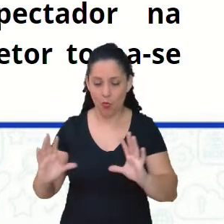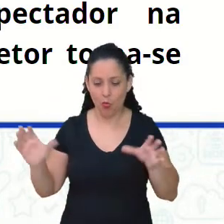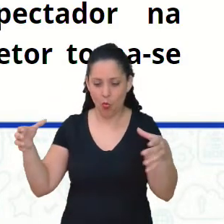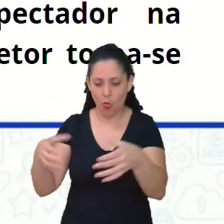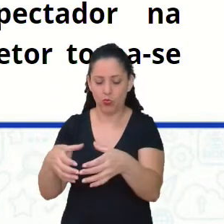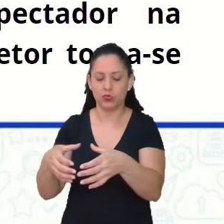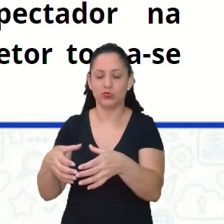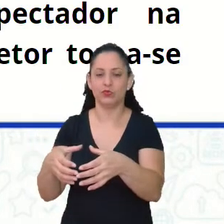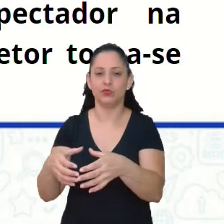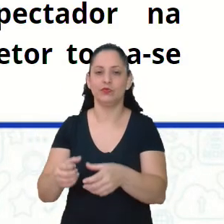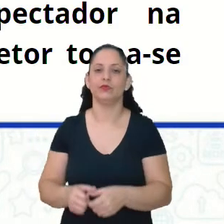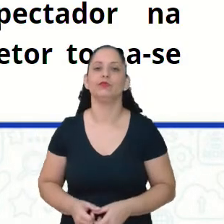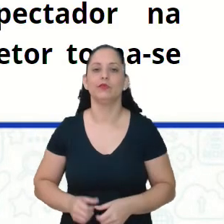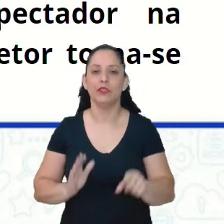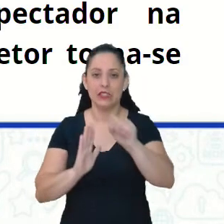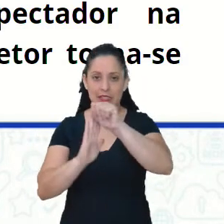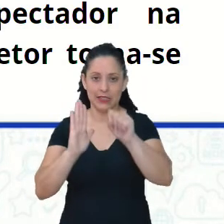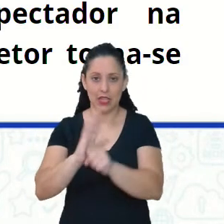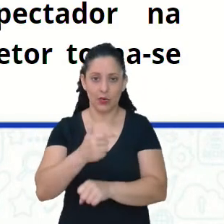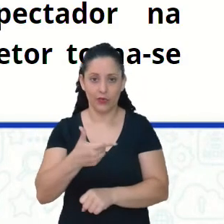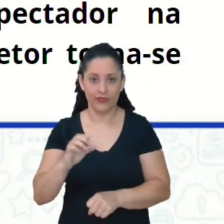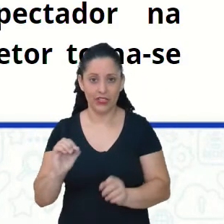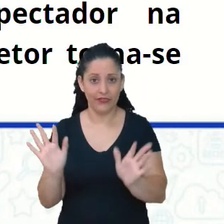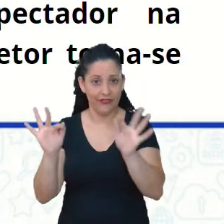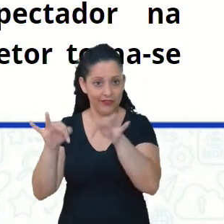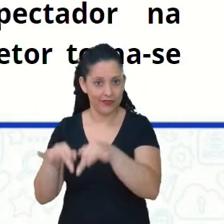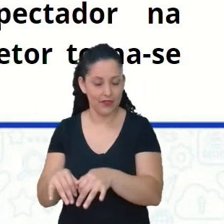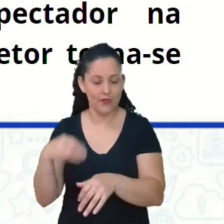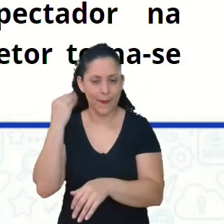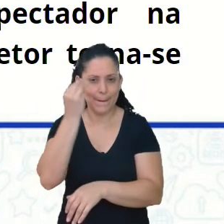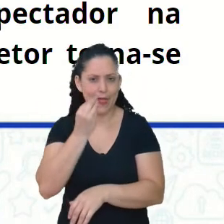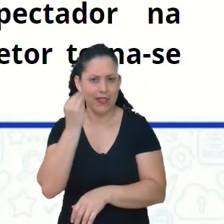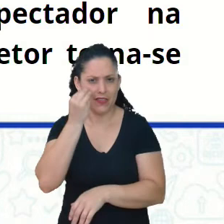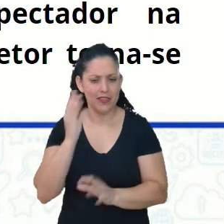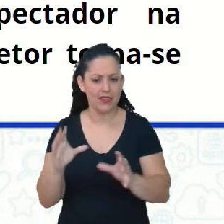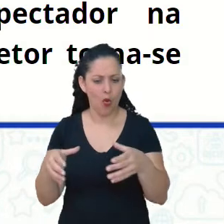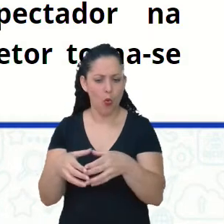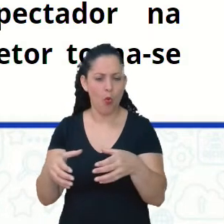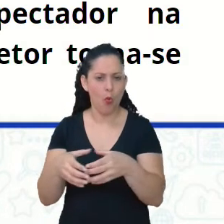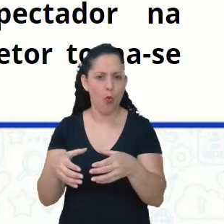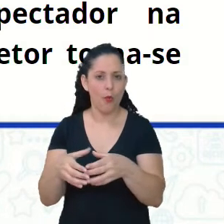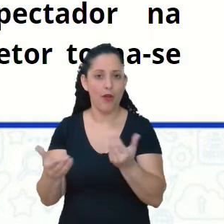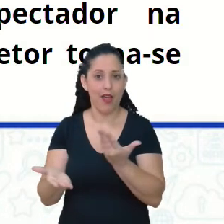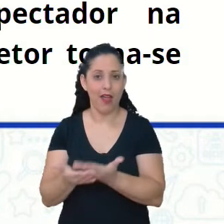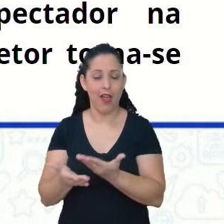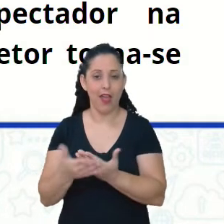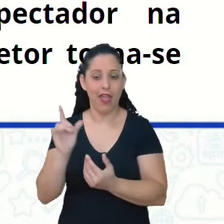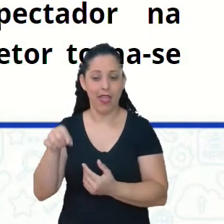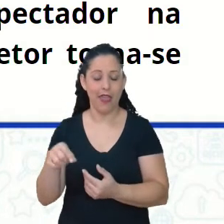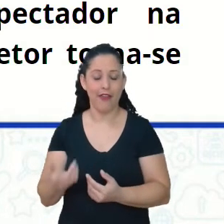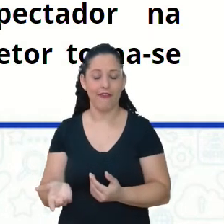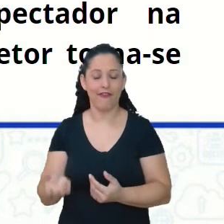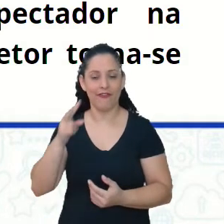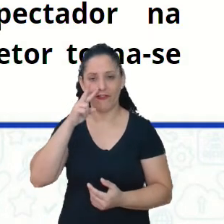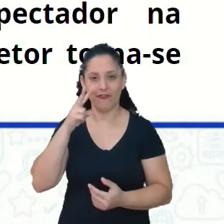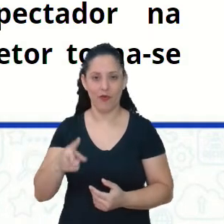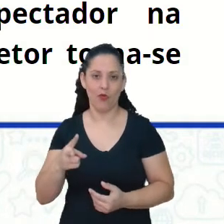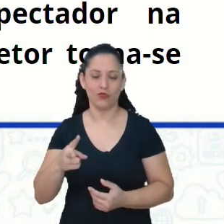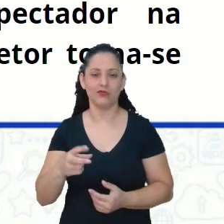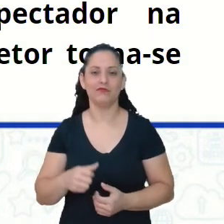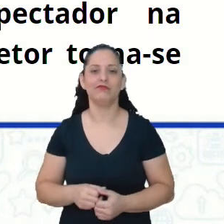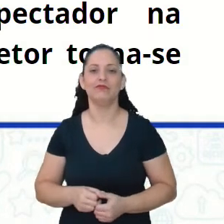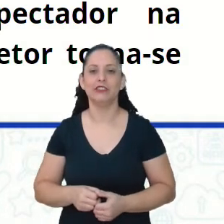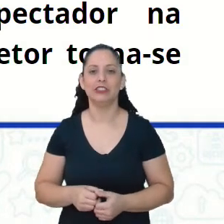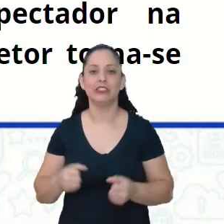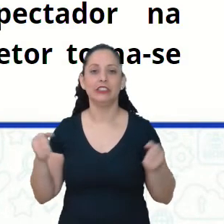partir né, já no final do século XX, essa experiência de grupo de teatro, ela ficou mais forte, né? Na verdade, isso é uma volta,